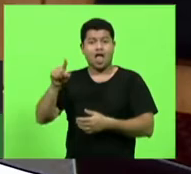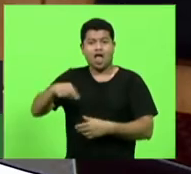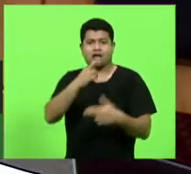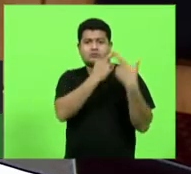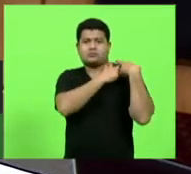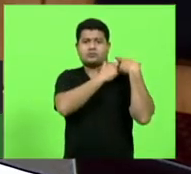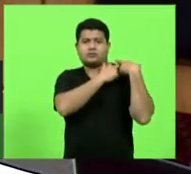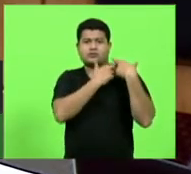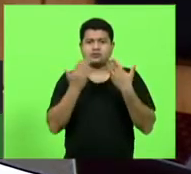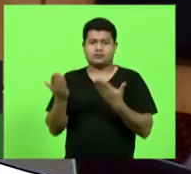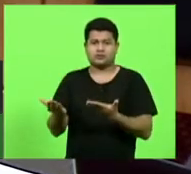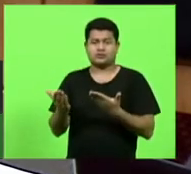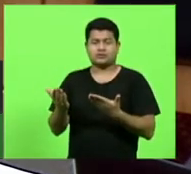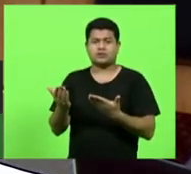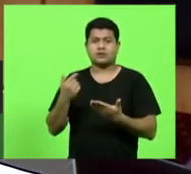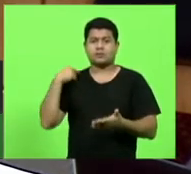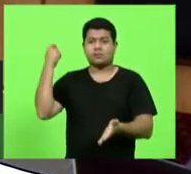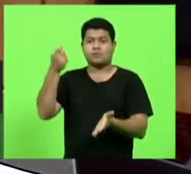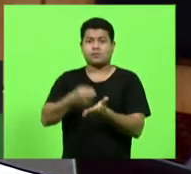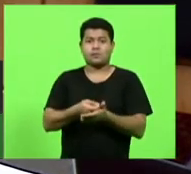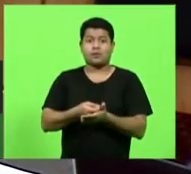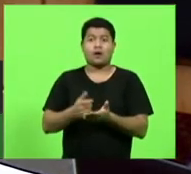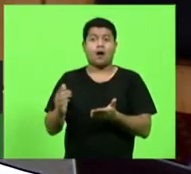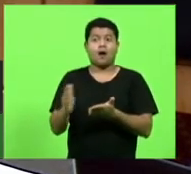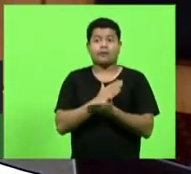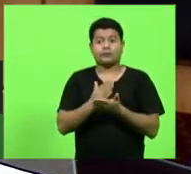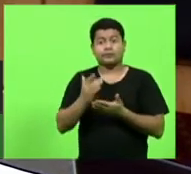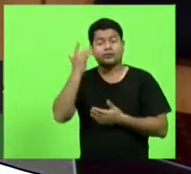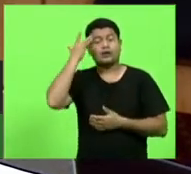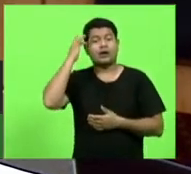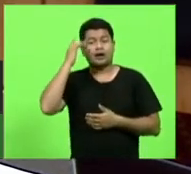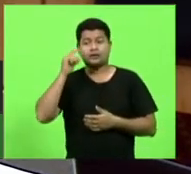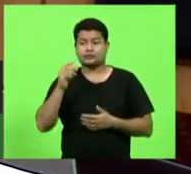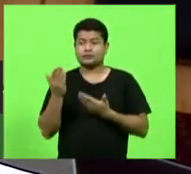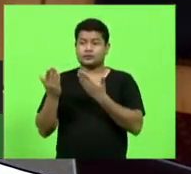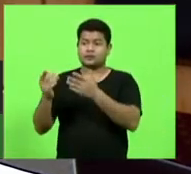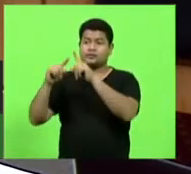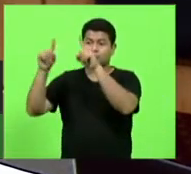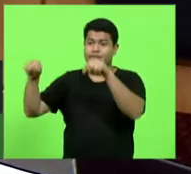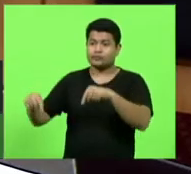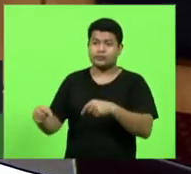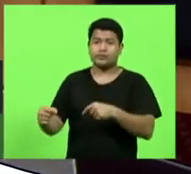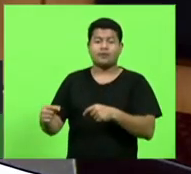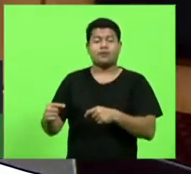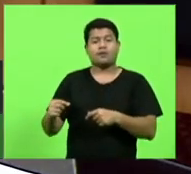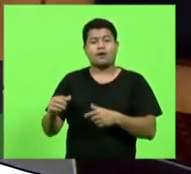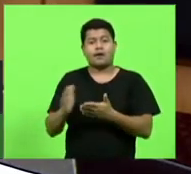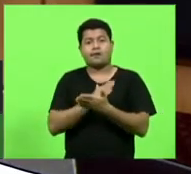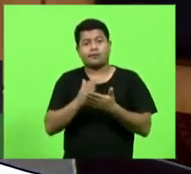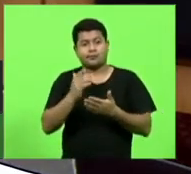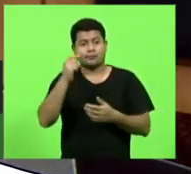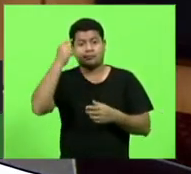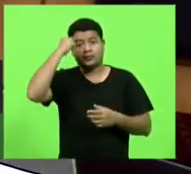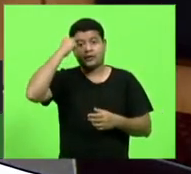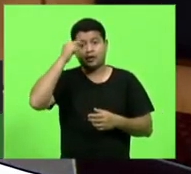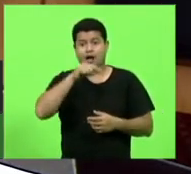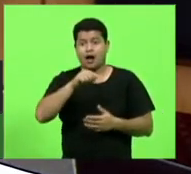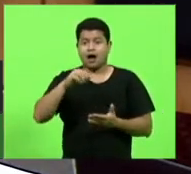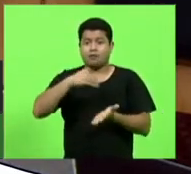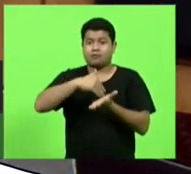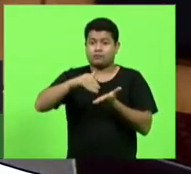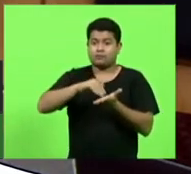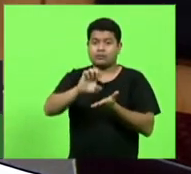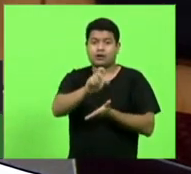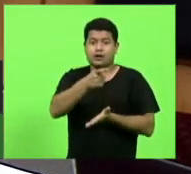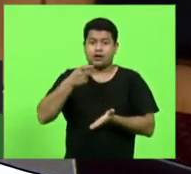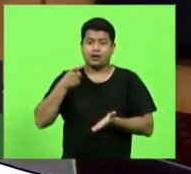por aquele pagamento. Muitos acham que foi uma servidora, muitos acham que foi um ex-secretário, tivemos prisões naquele momento.